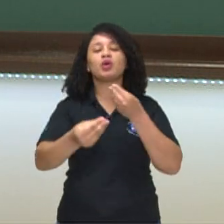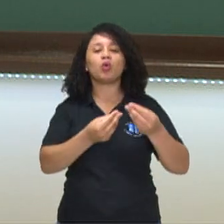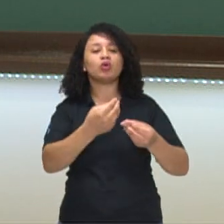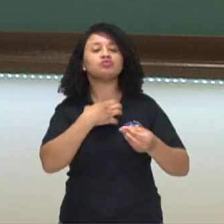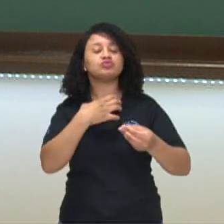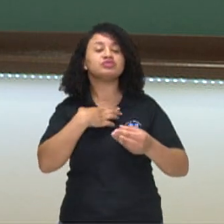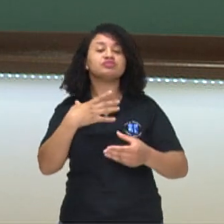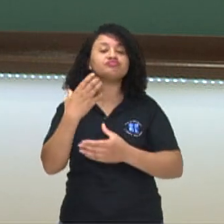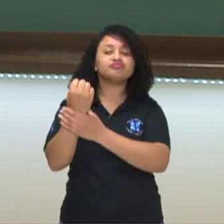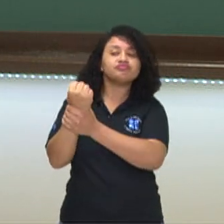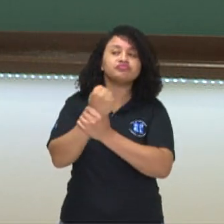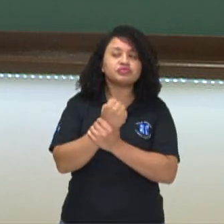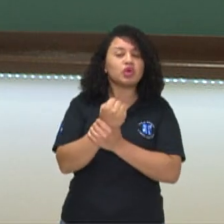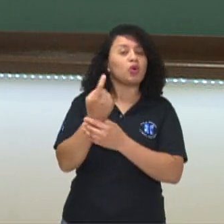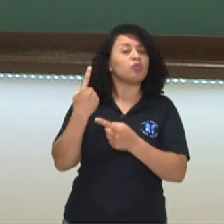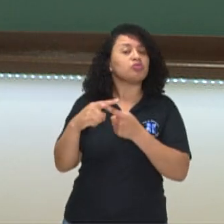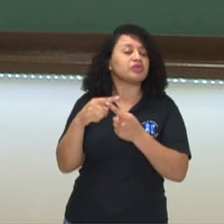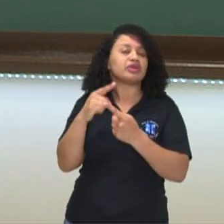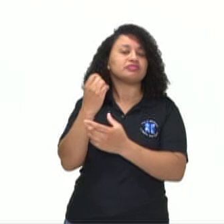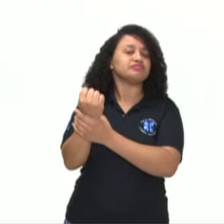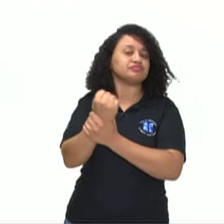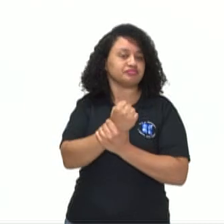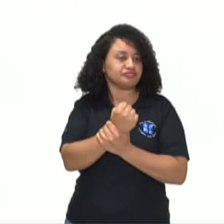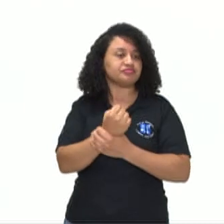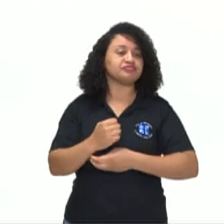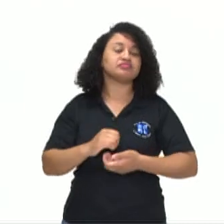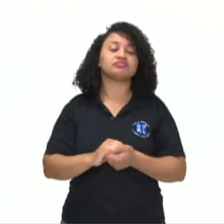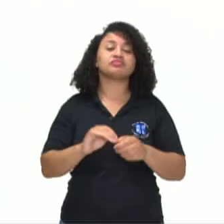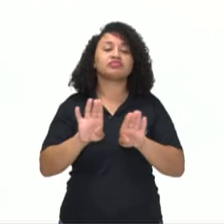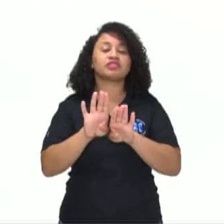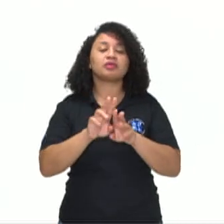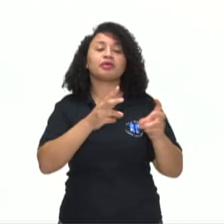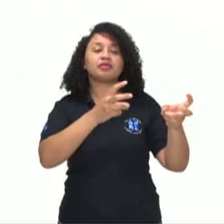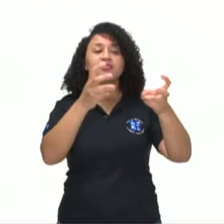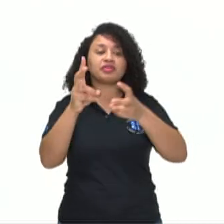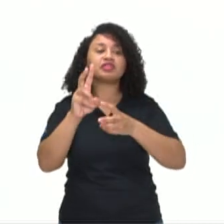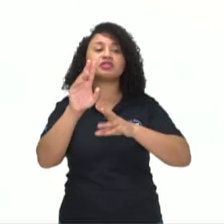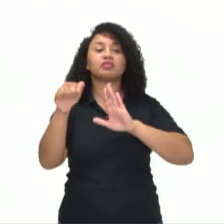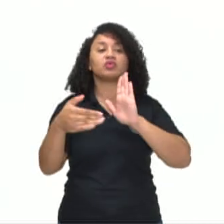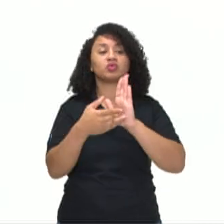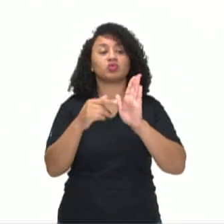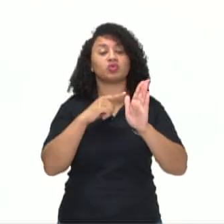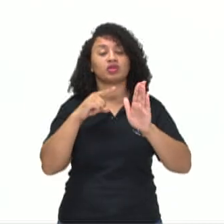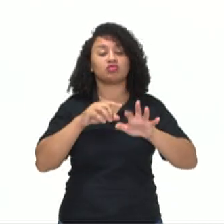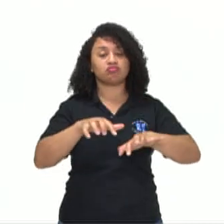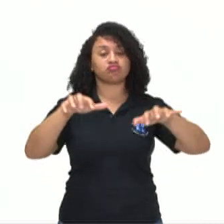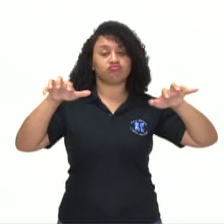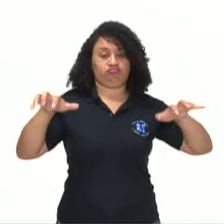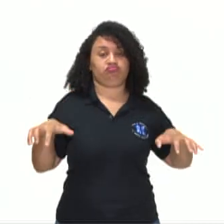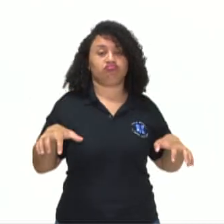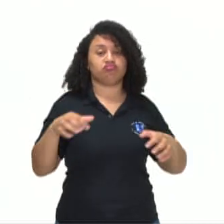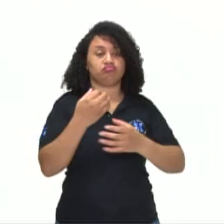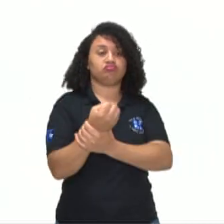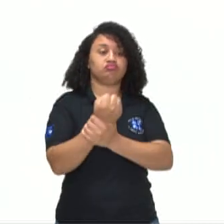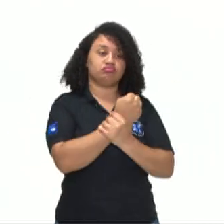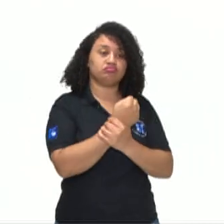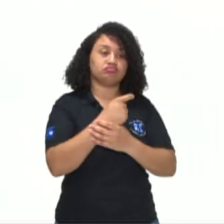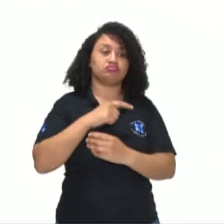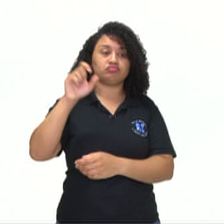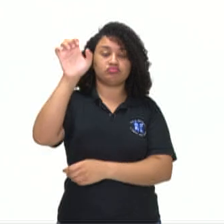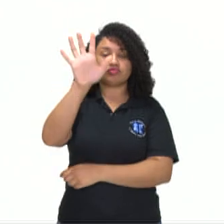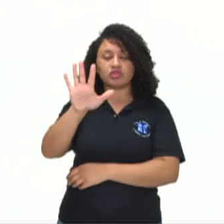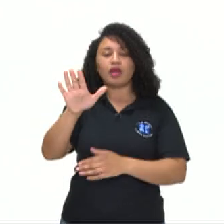levava um regime a ser absolutista, e identificar as monarquias absolutistas europeias no período da